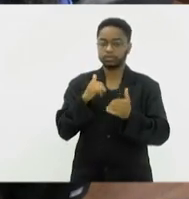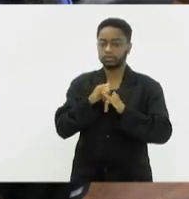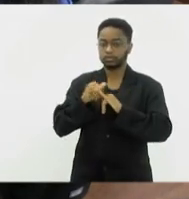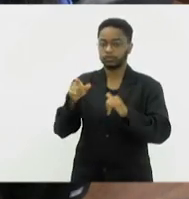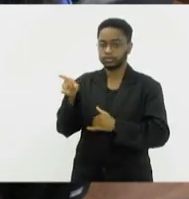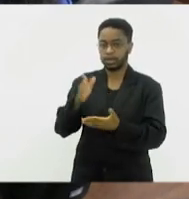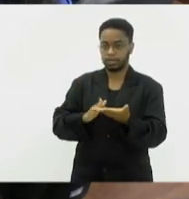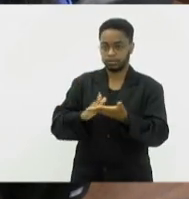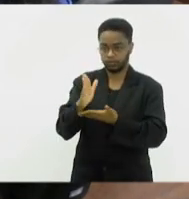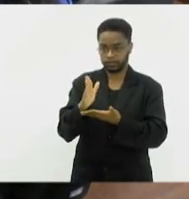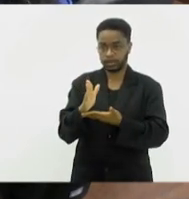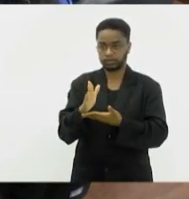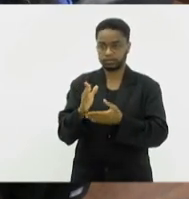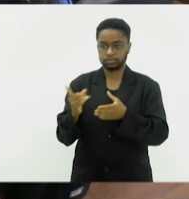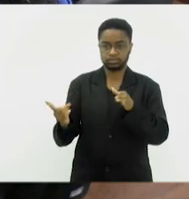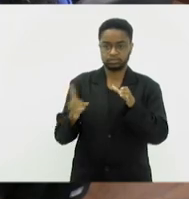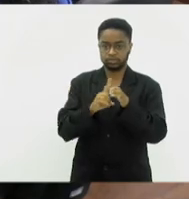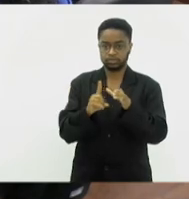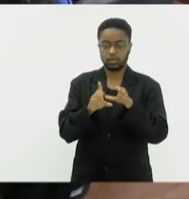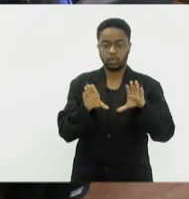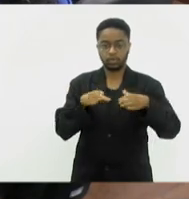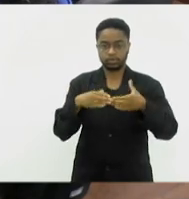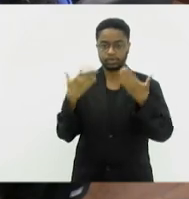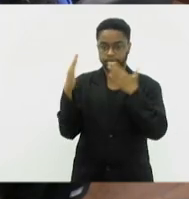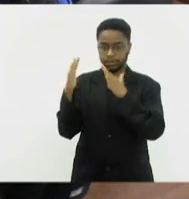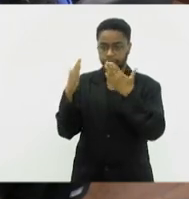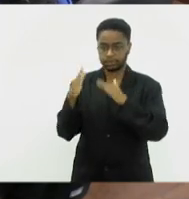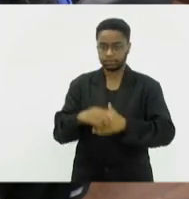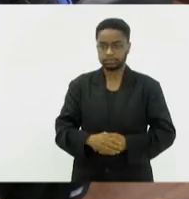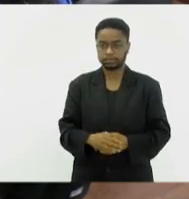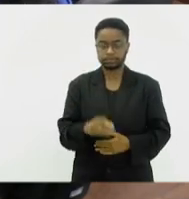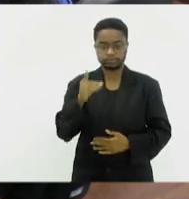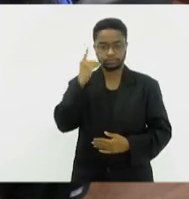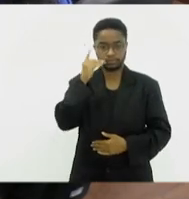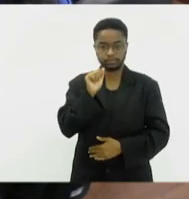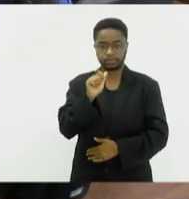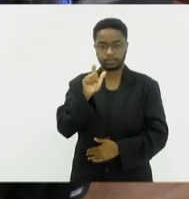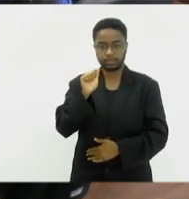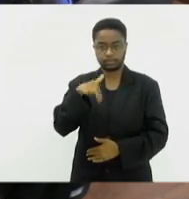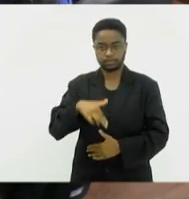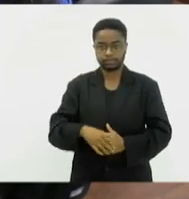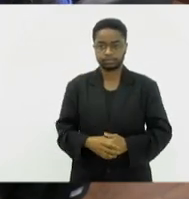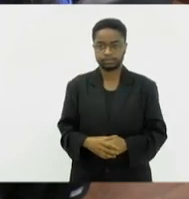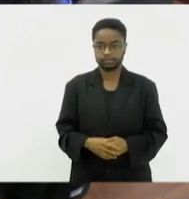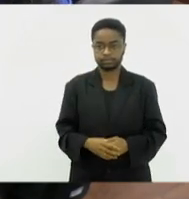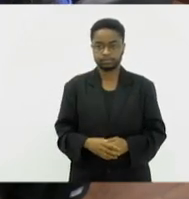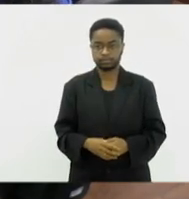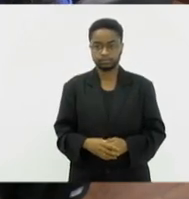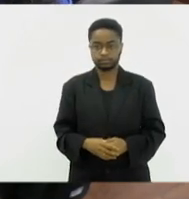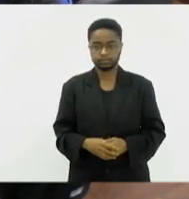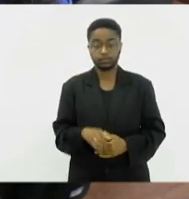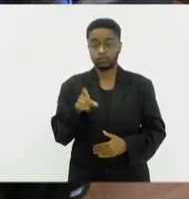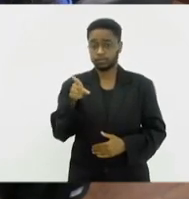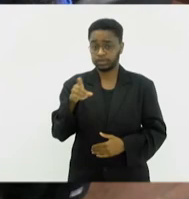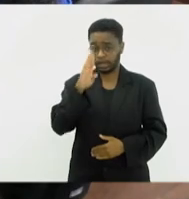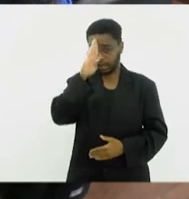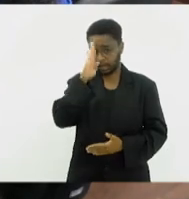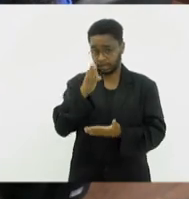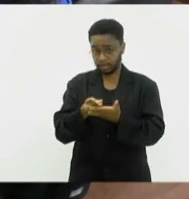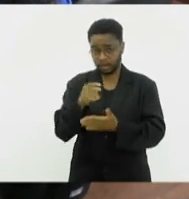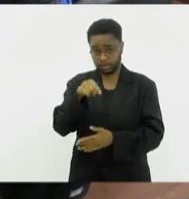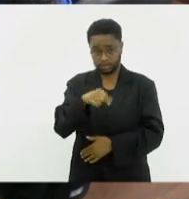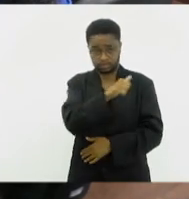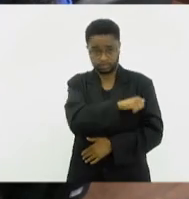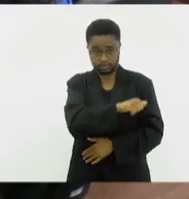está aprovado para compor o comitê. Parabéns. Obrigada. Deputado Alan Lopes. Senhor Ivelto, o senhor acredita que o Rio de Janeiro tem